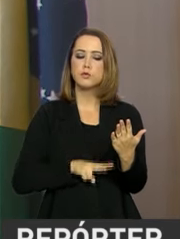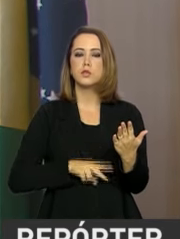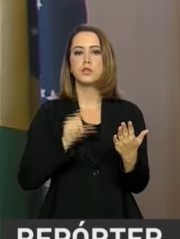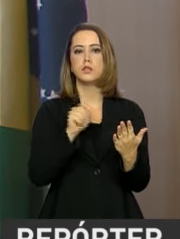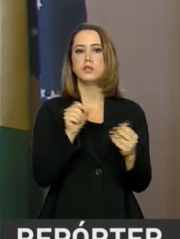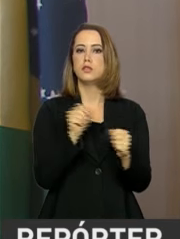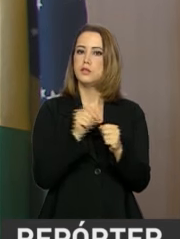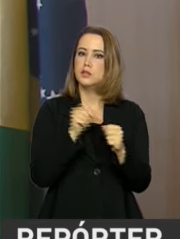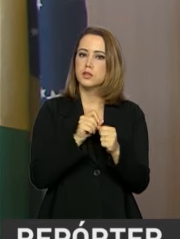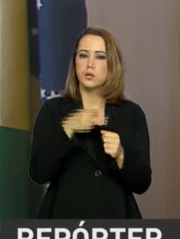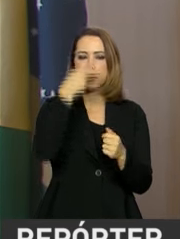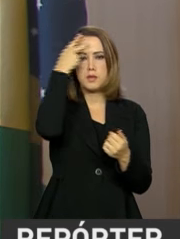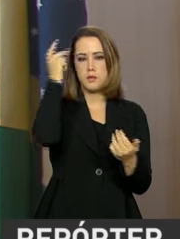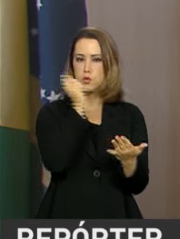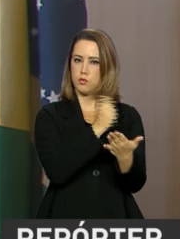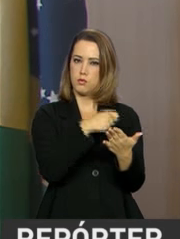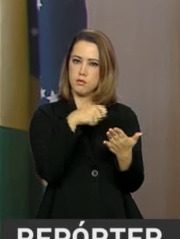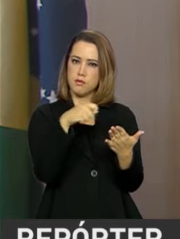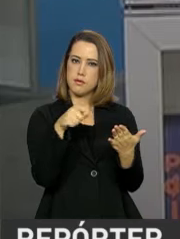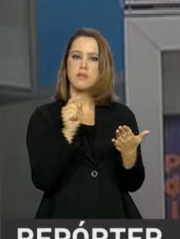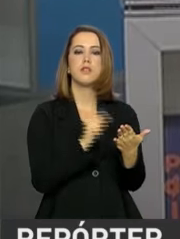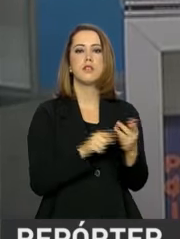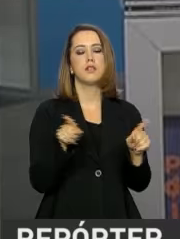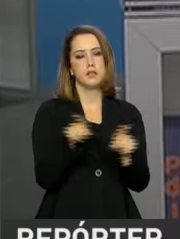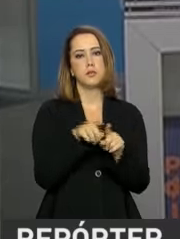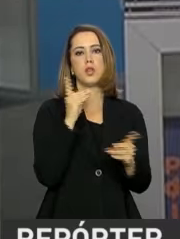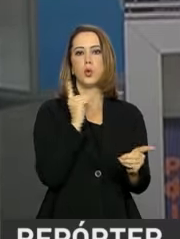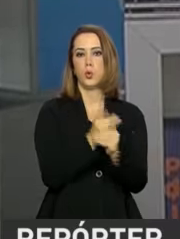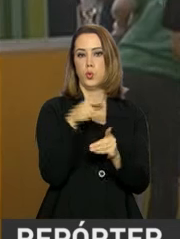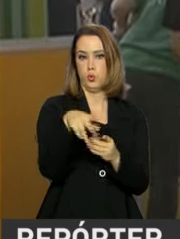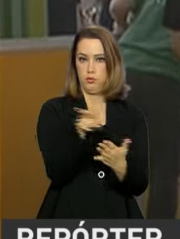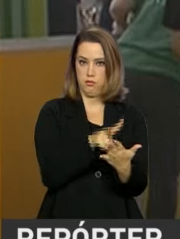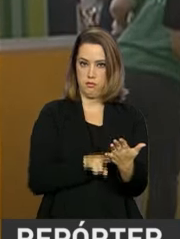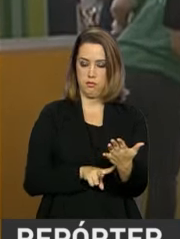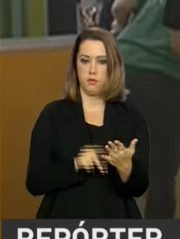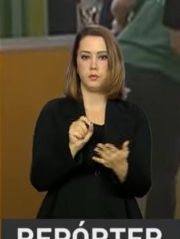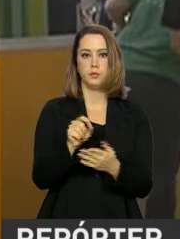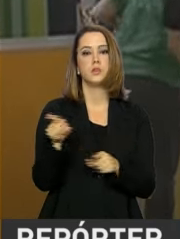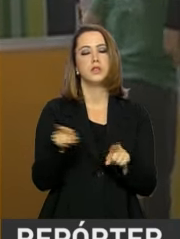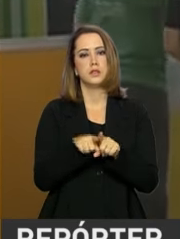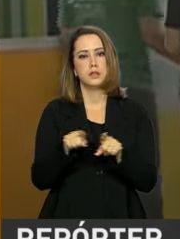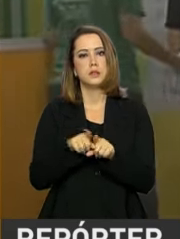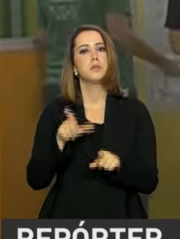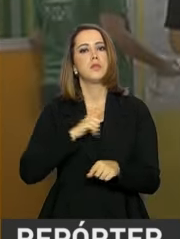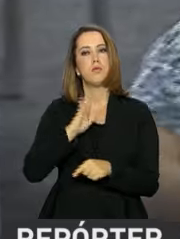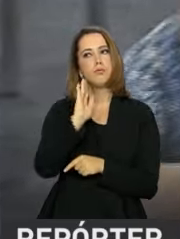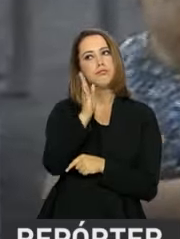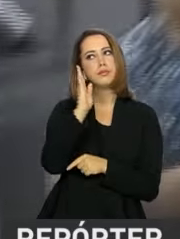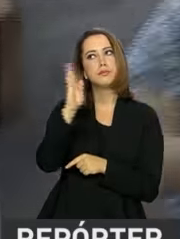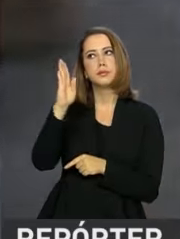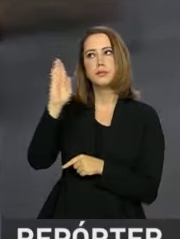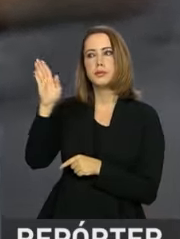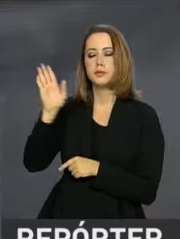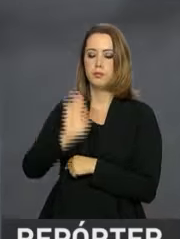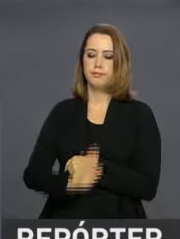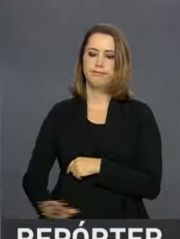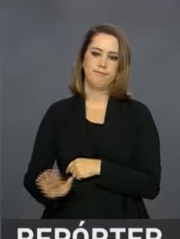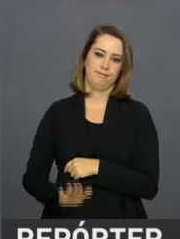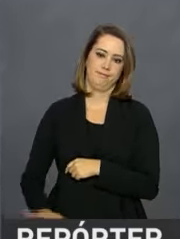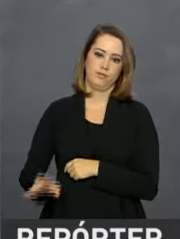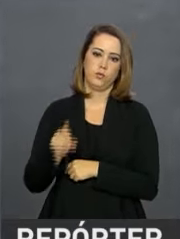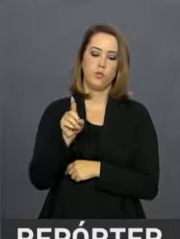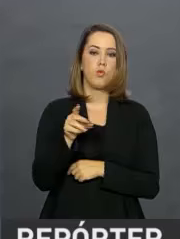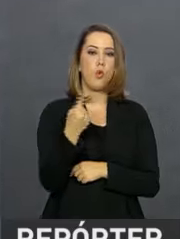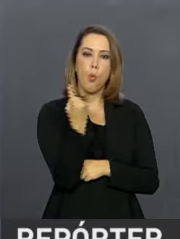escritores também encontrem os seus leitores. O salão contou com uma biblioteca só para os mais pequenininhos. Valentina,